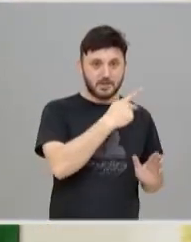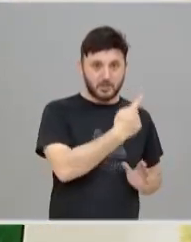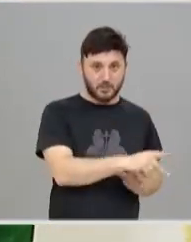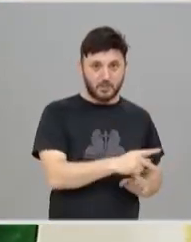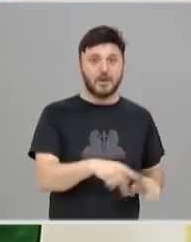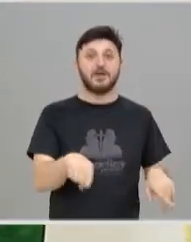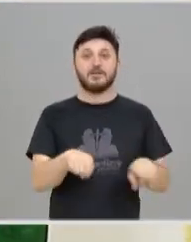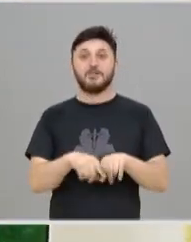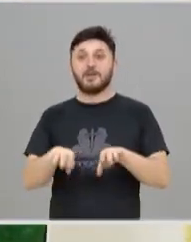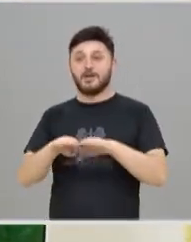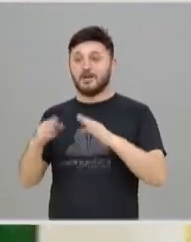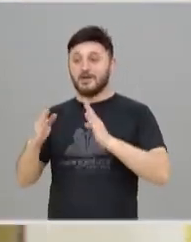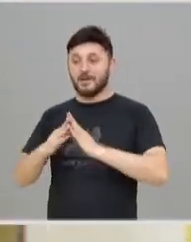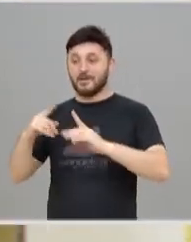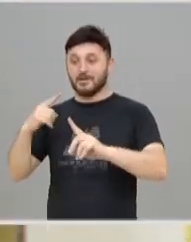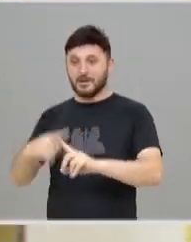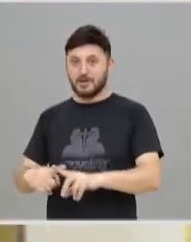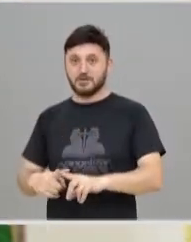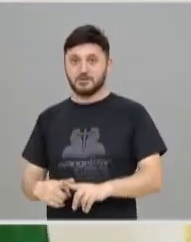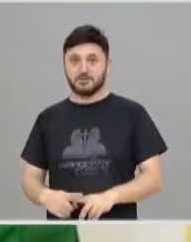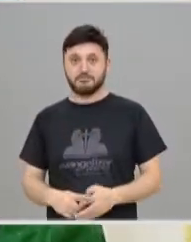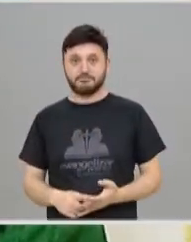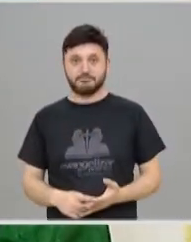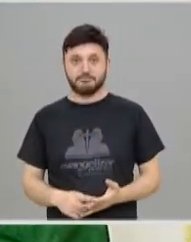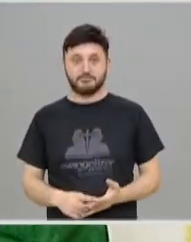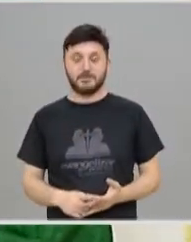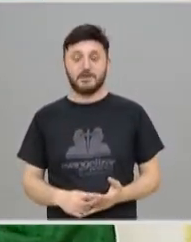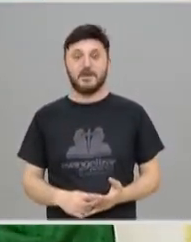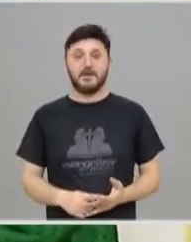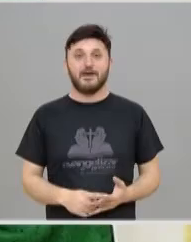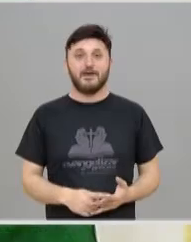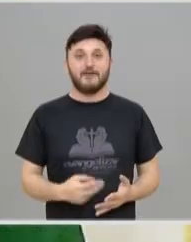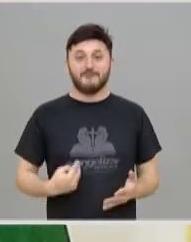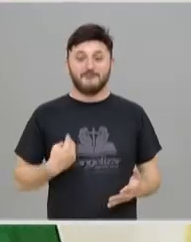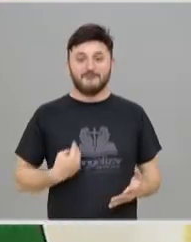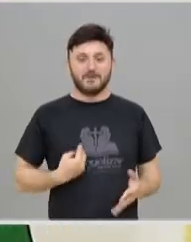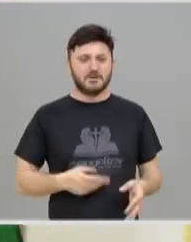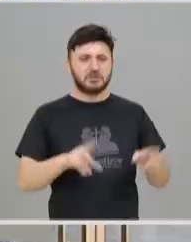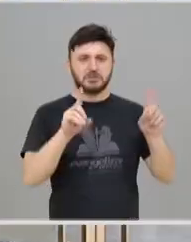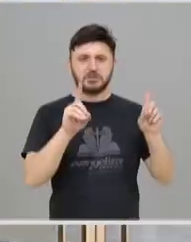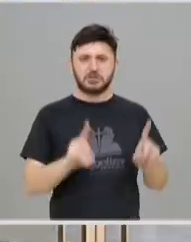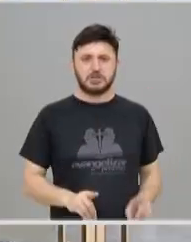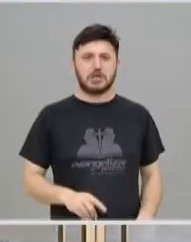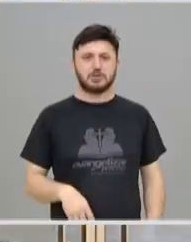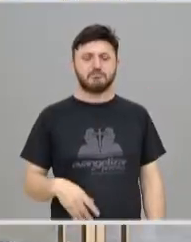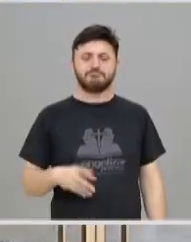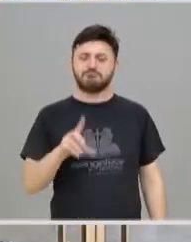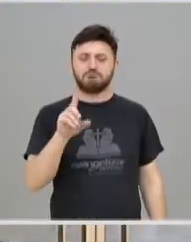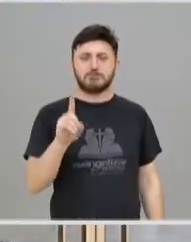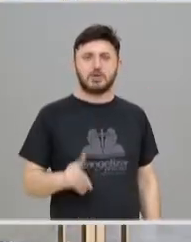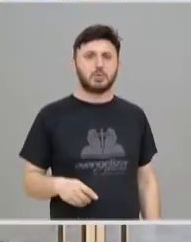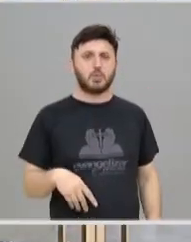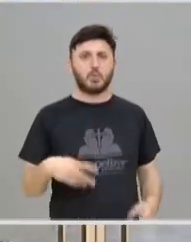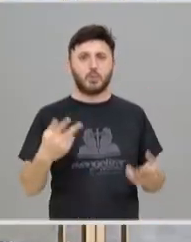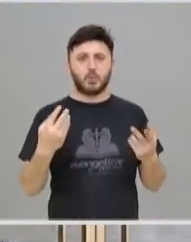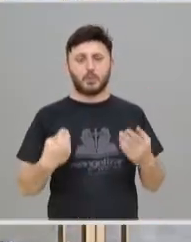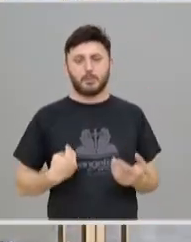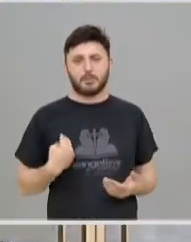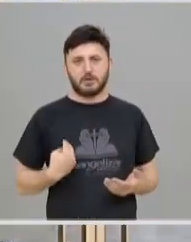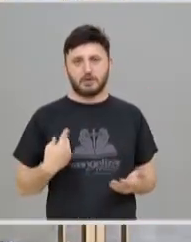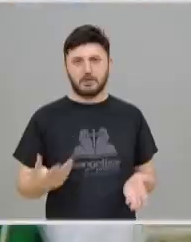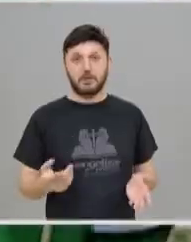viva a dignidade humana. Porque são dois elementos importantes que o inimigo não